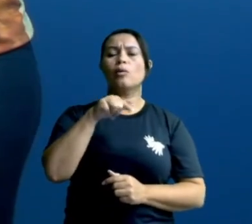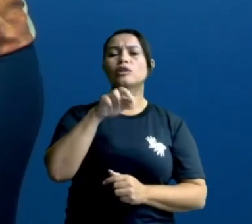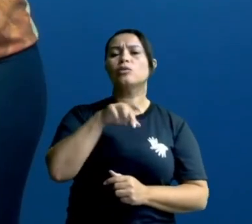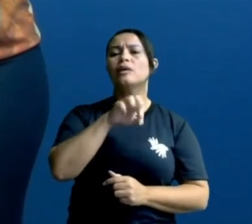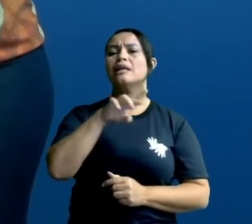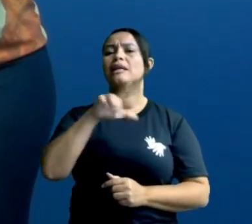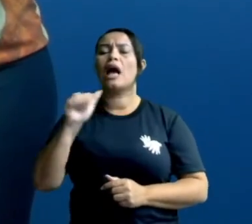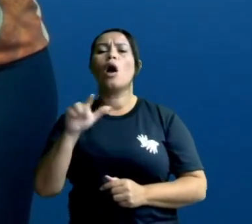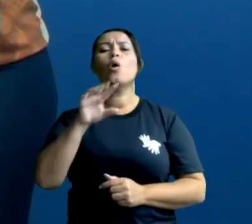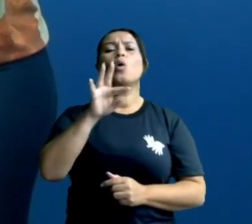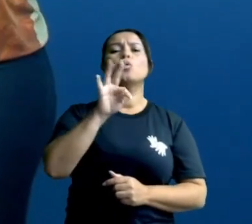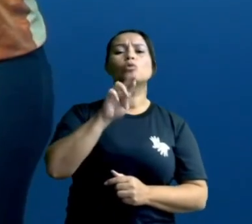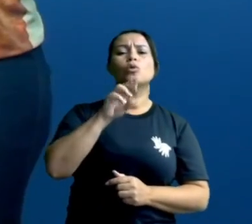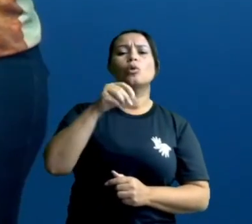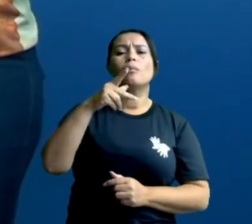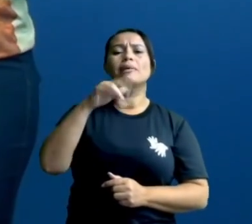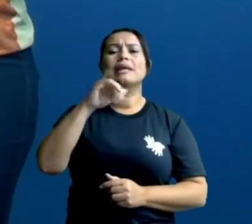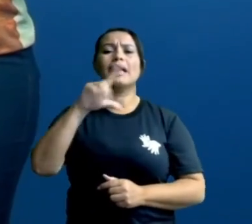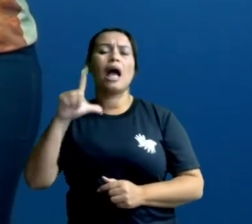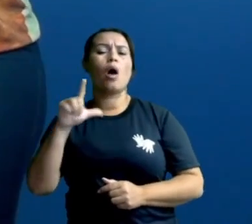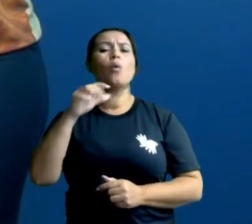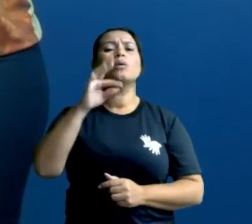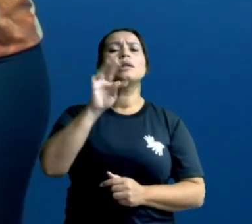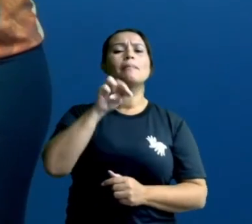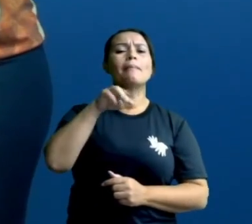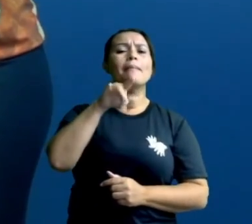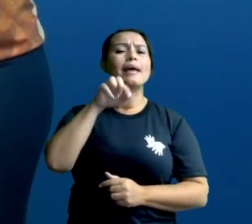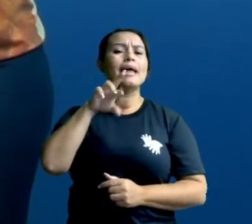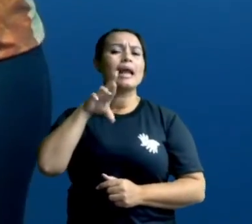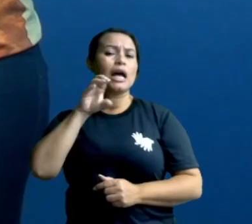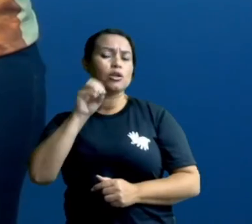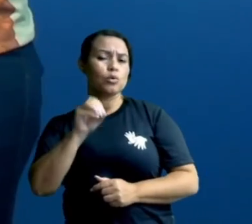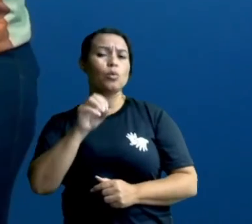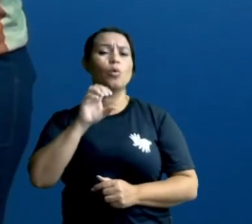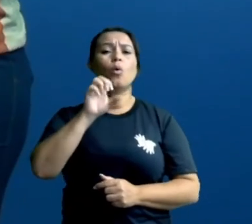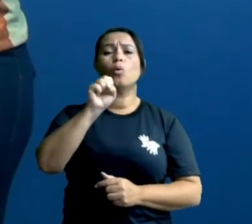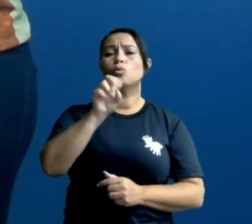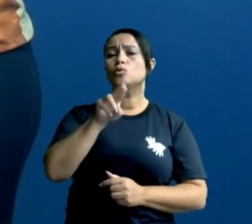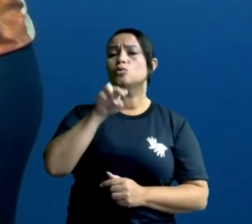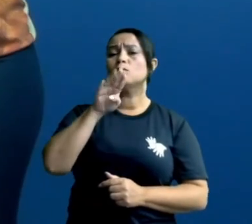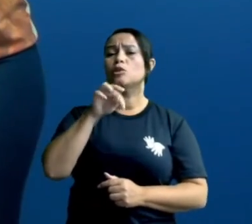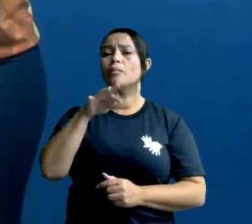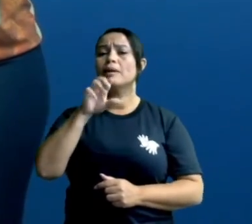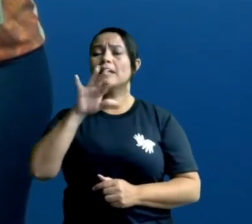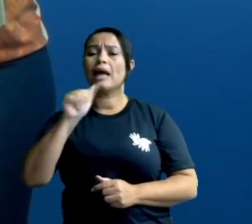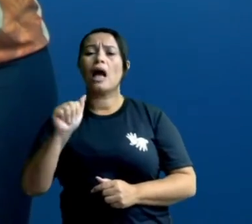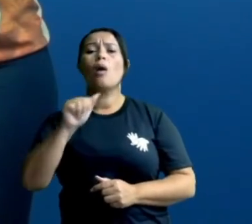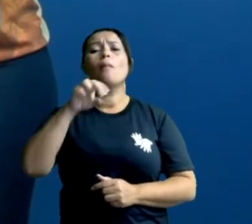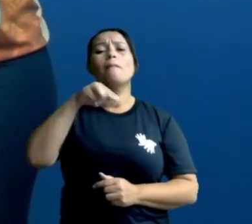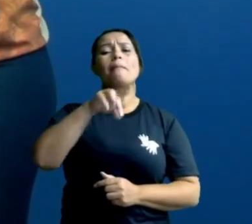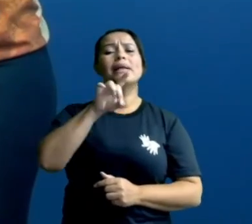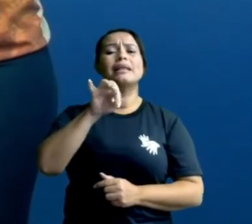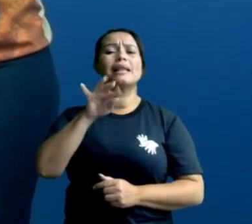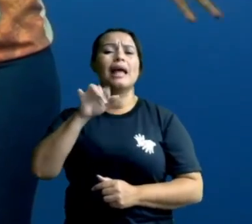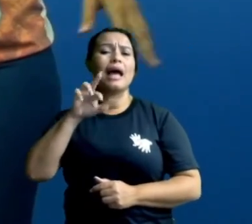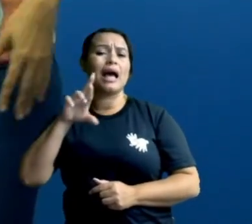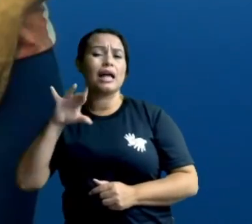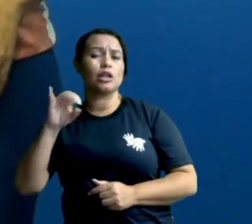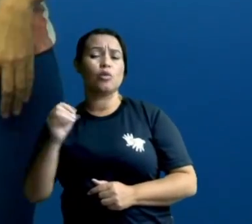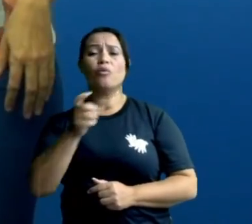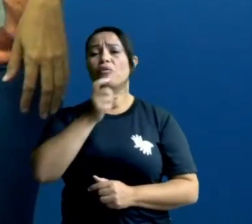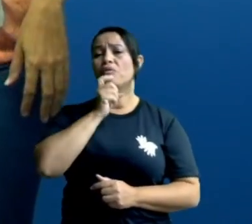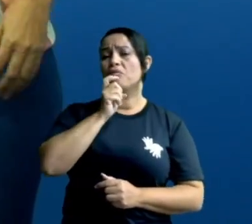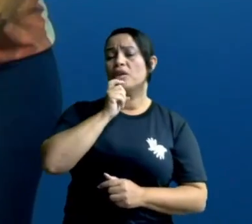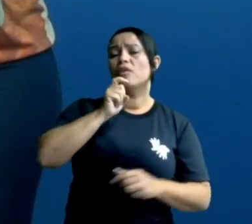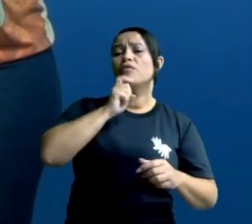clima tropical e temperado subtropical Mediterrâneo frio frio de